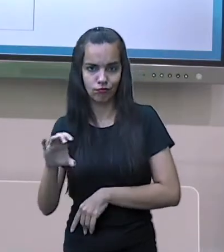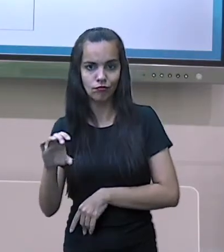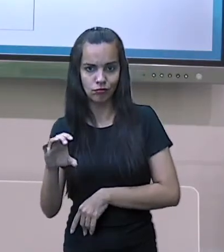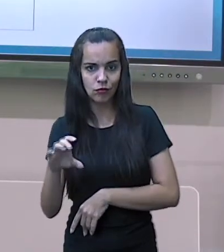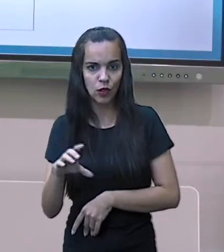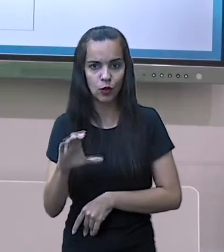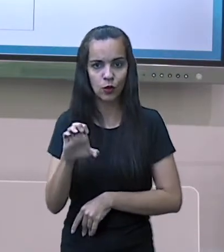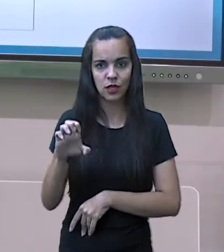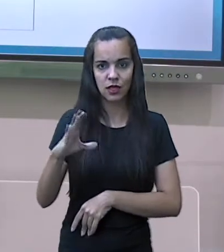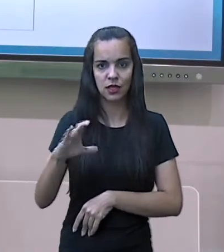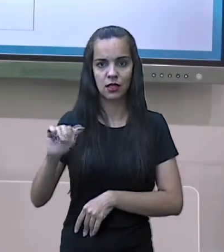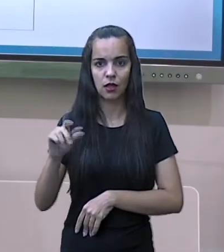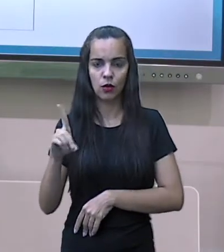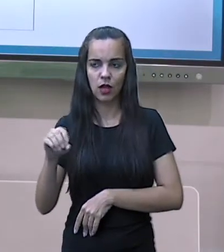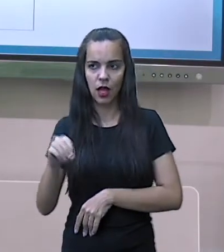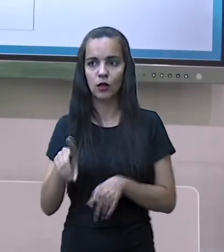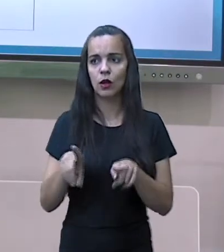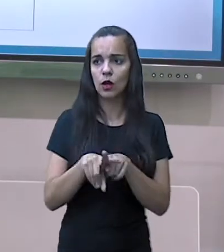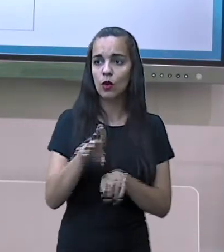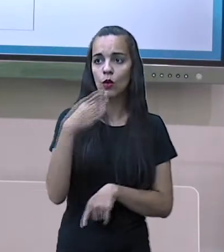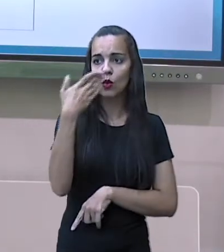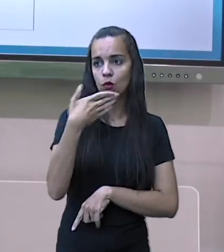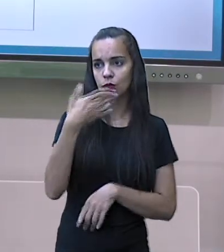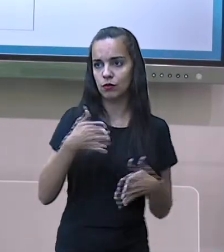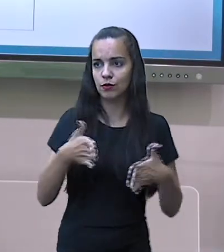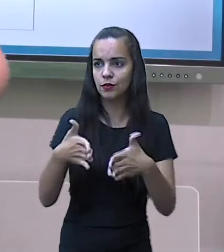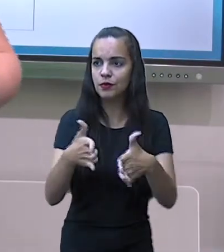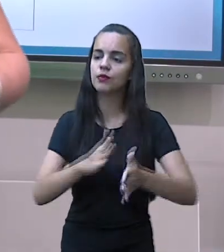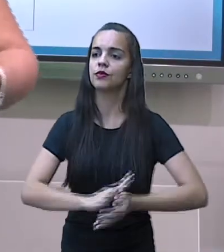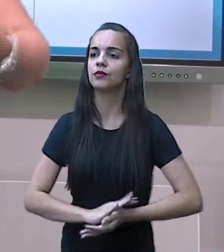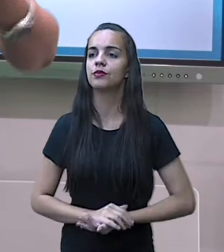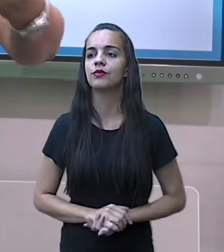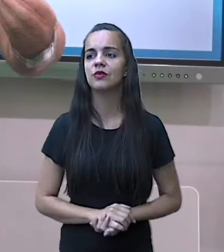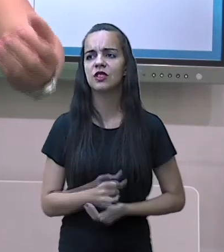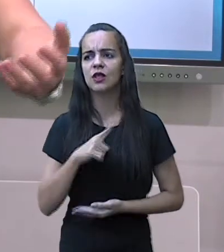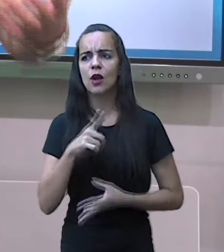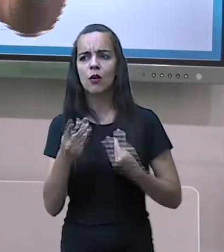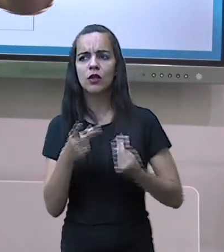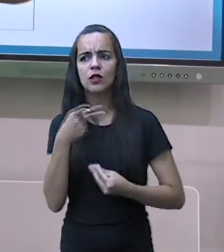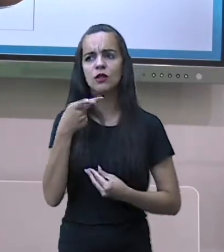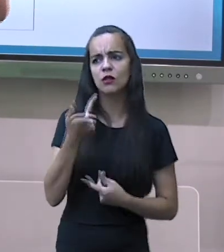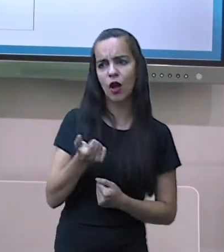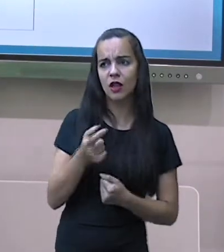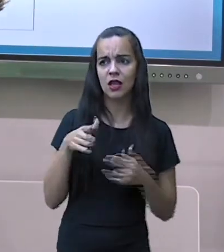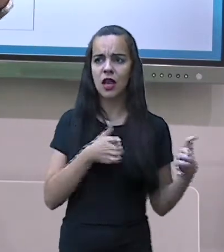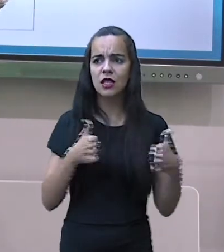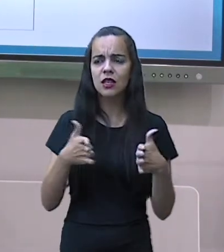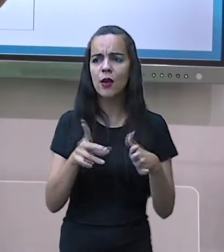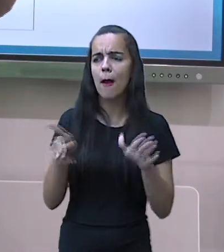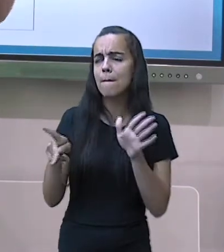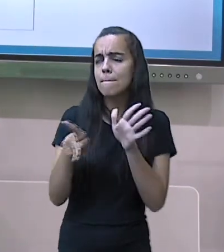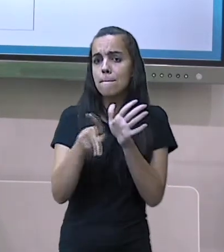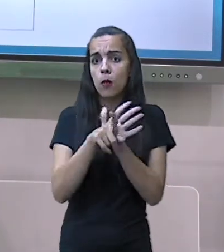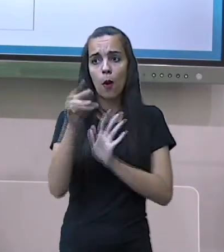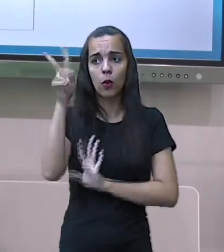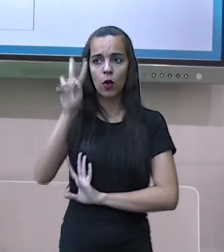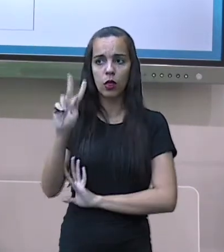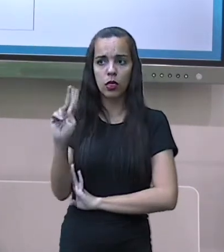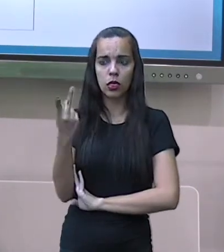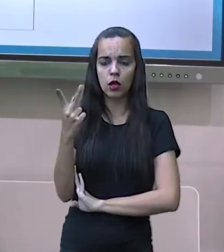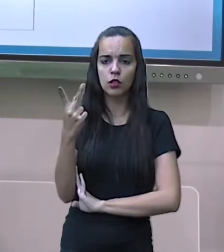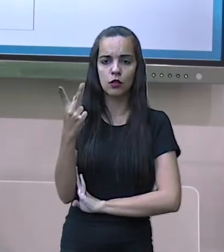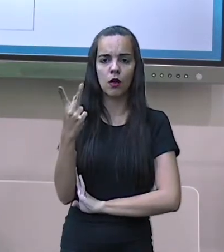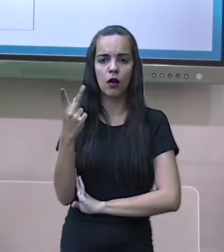Rio Doce. Então é importante a gente conhecer um pouquinho da história daquilo que está bem próximo